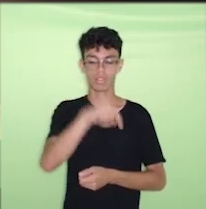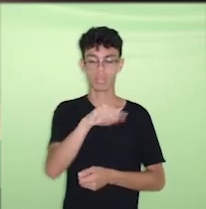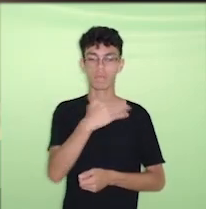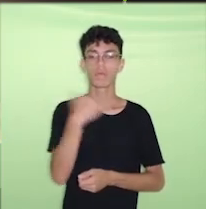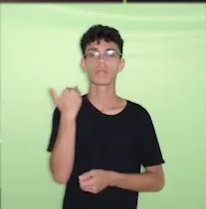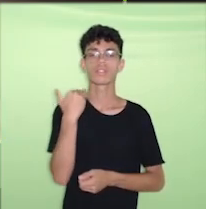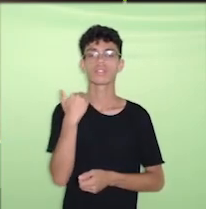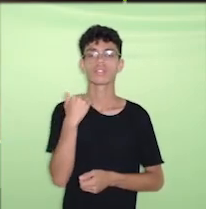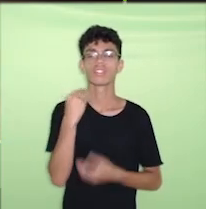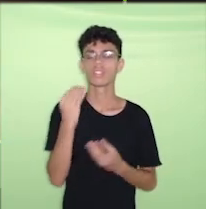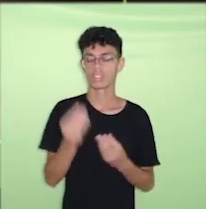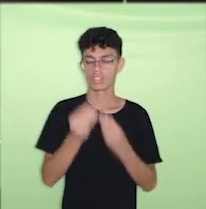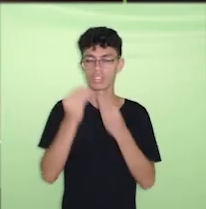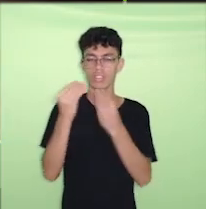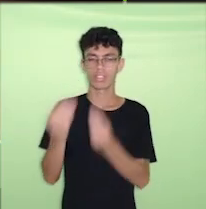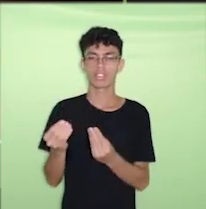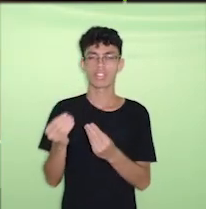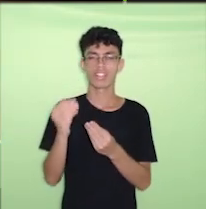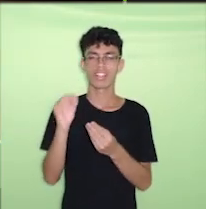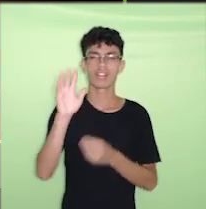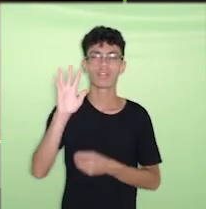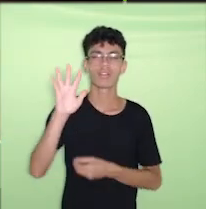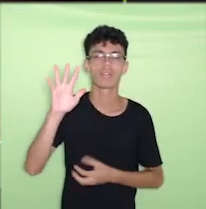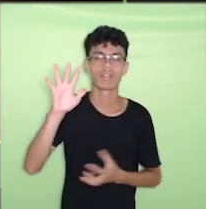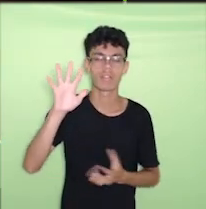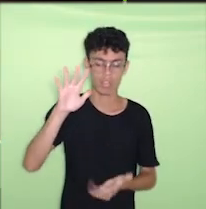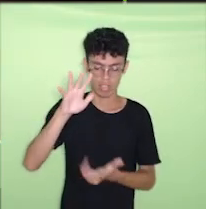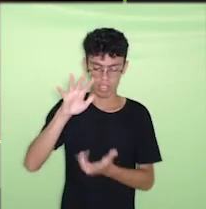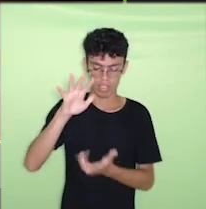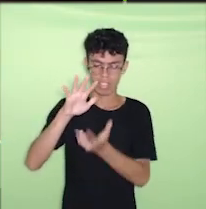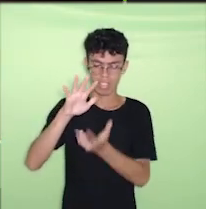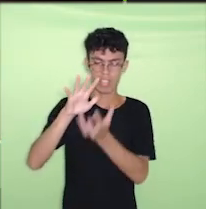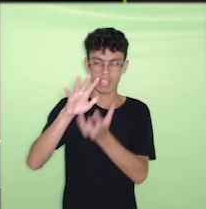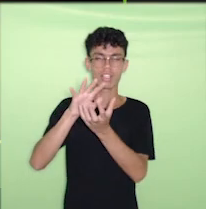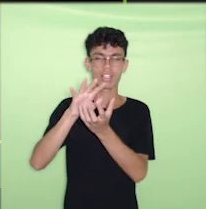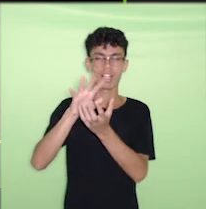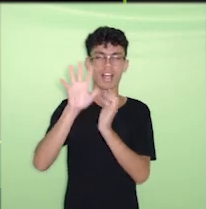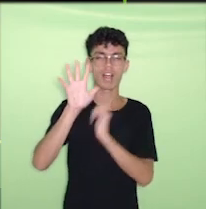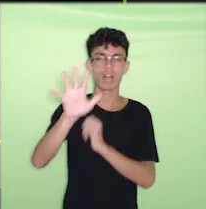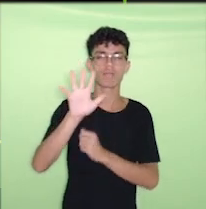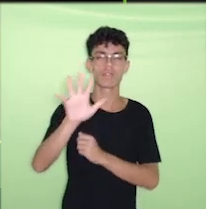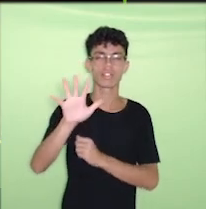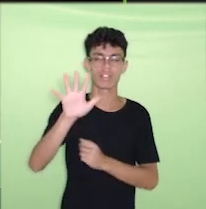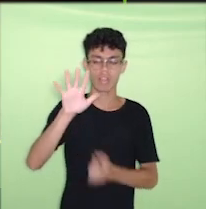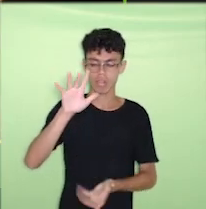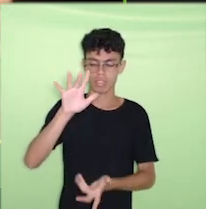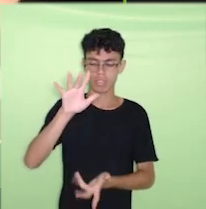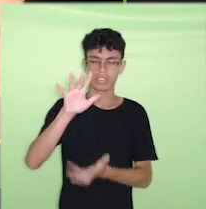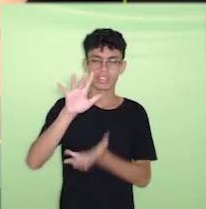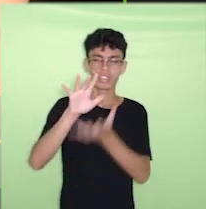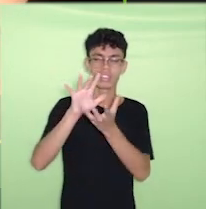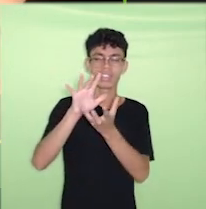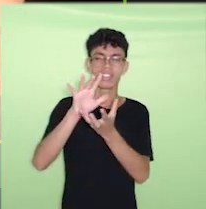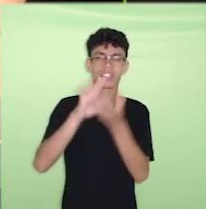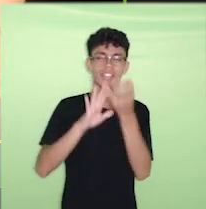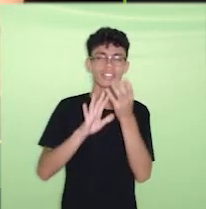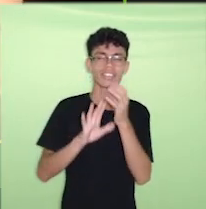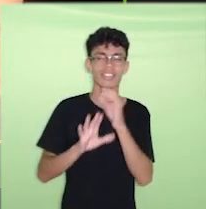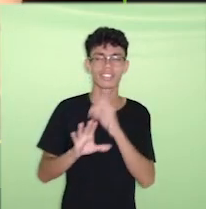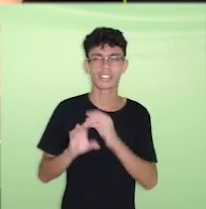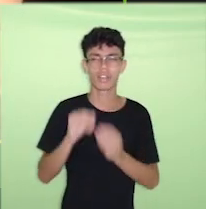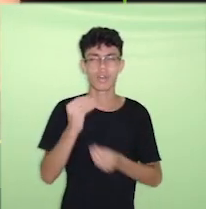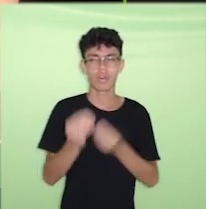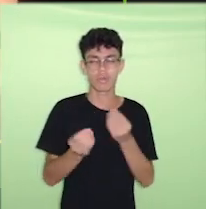Eu ofereço-vos a minha mão queimada, aberta, e queimada de uma luz tão viva, como